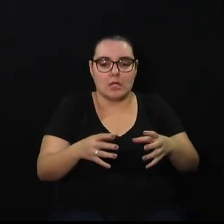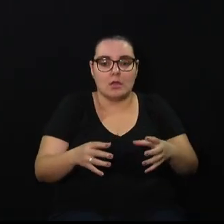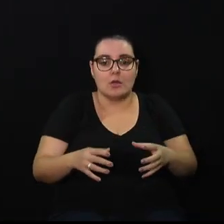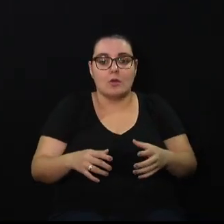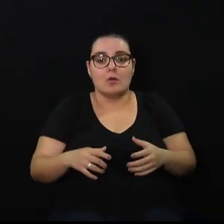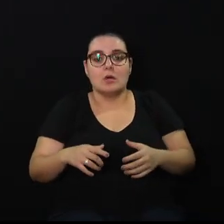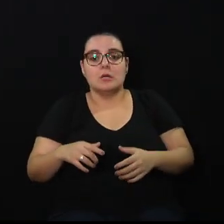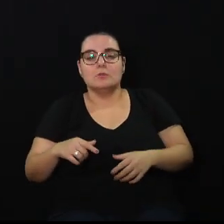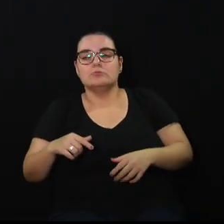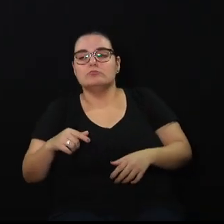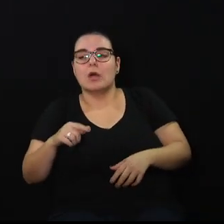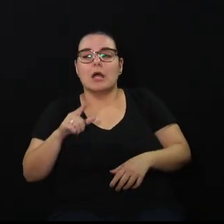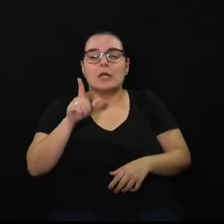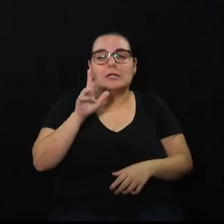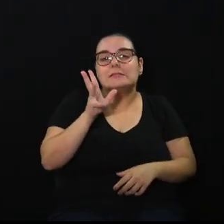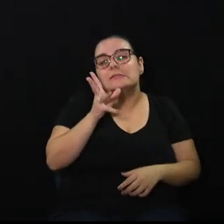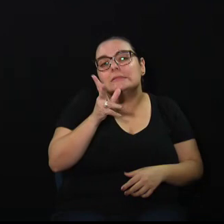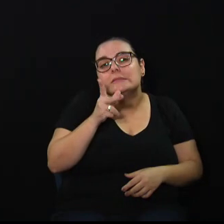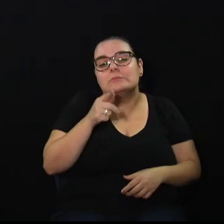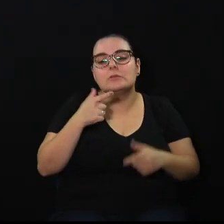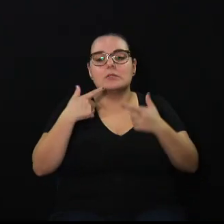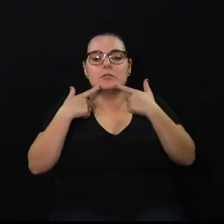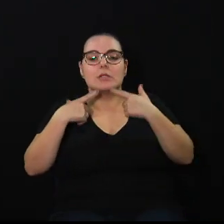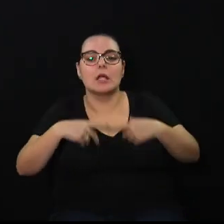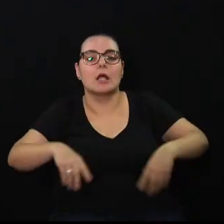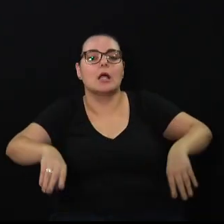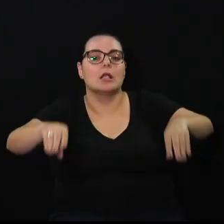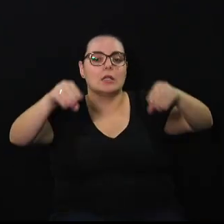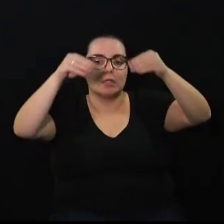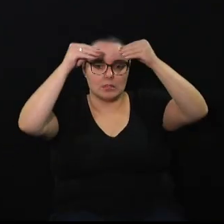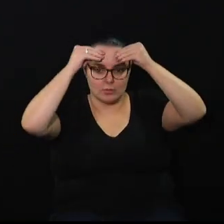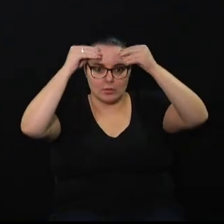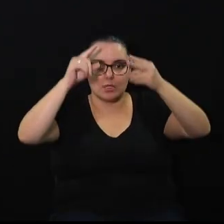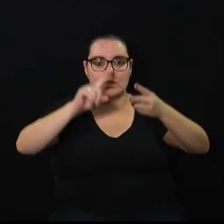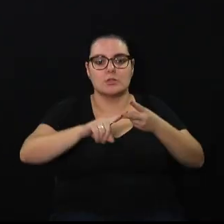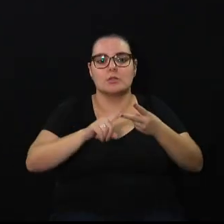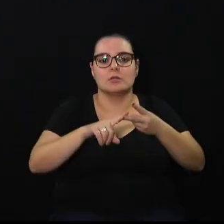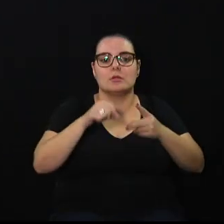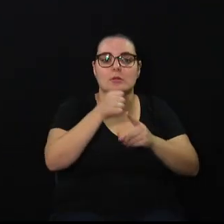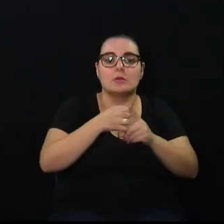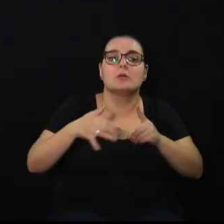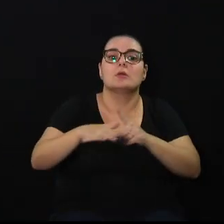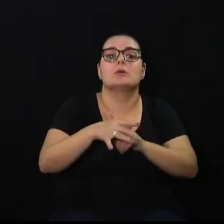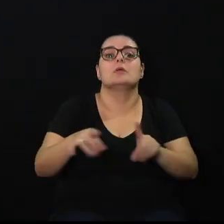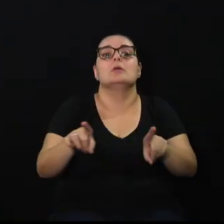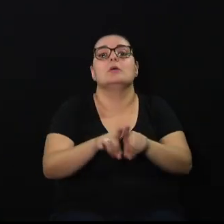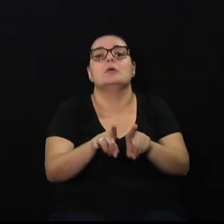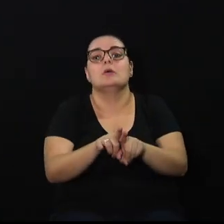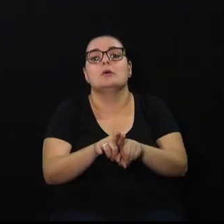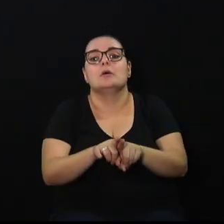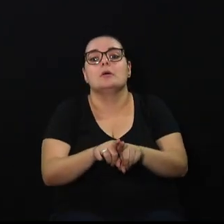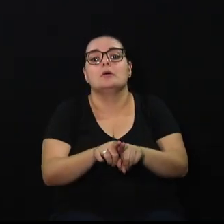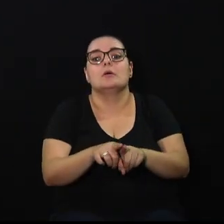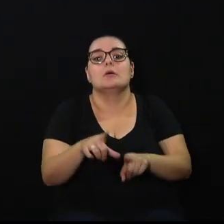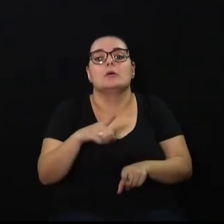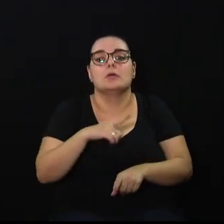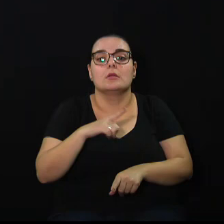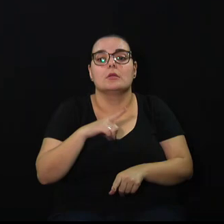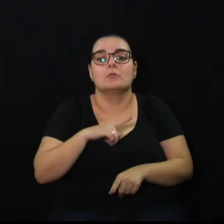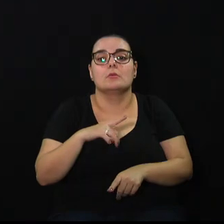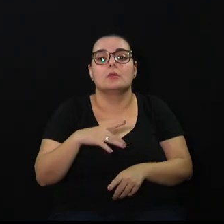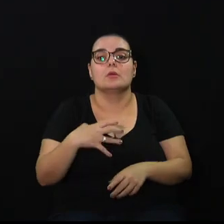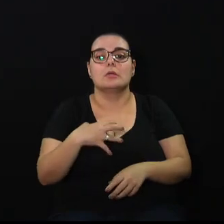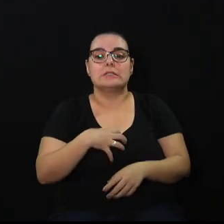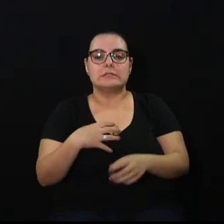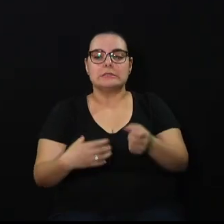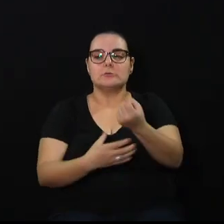né então ela agrupa isso a dificuldade de socialização e ela inclui também alguns sintomas sensoriais que era que sempre